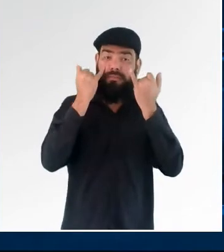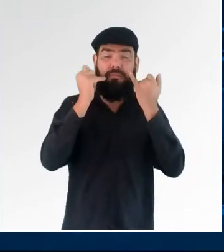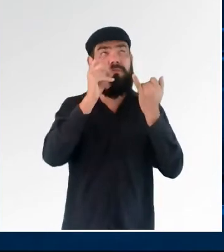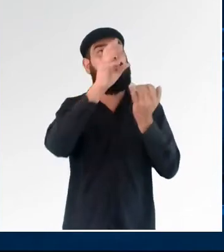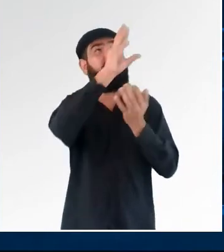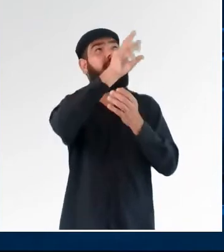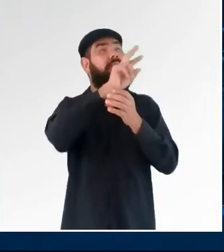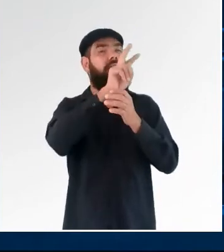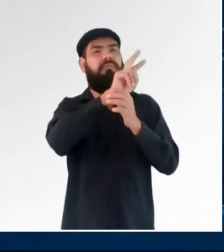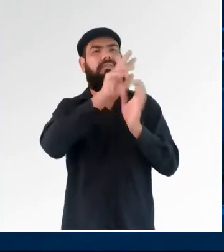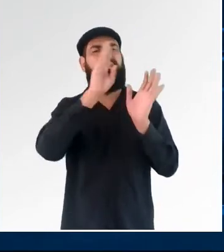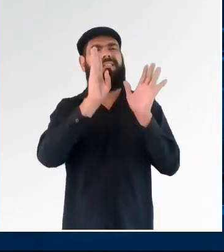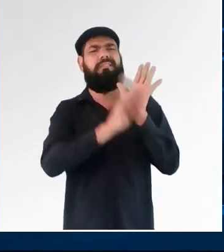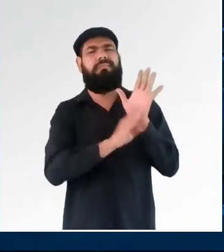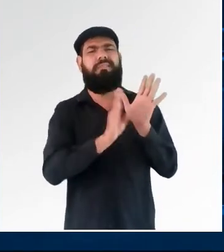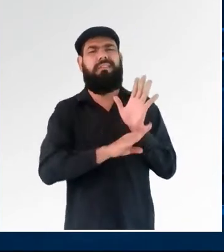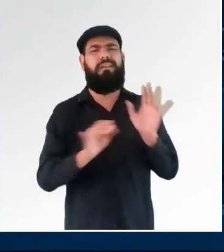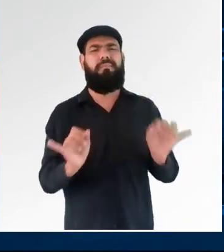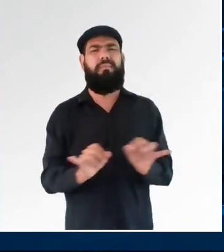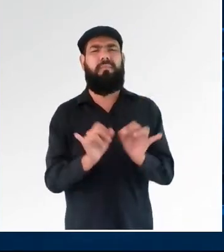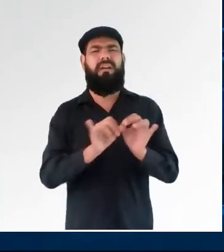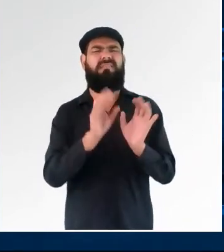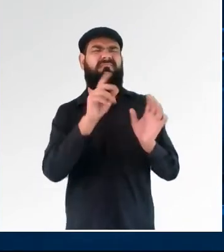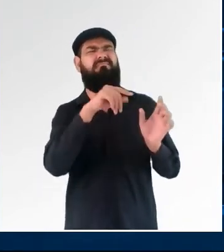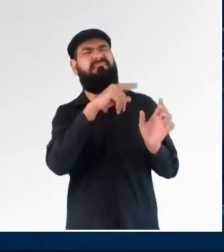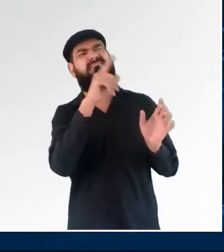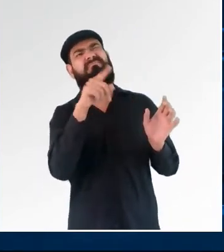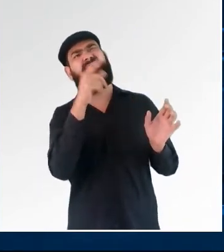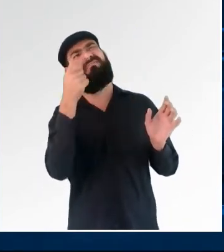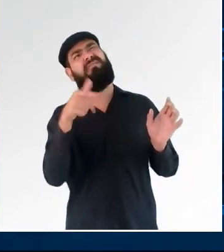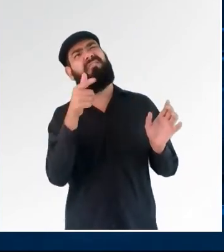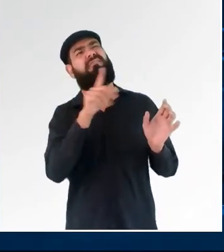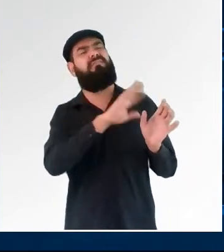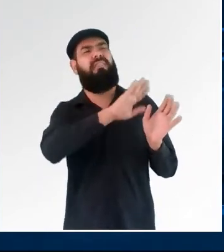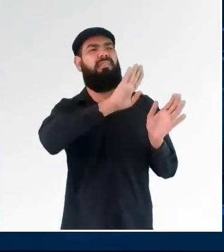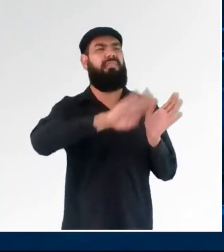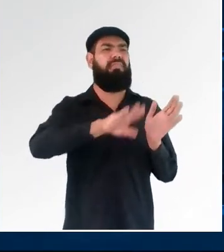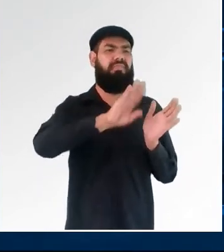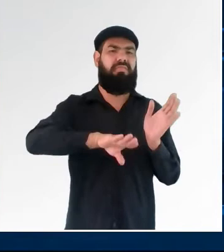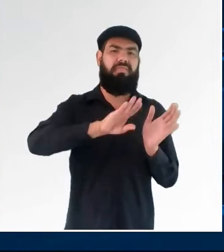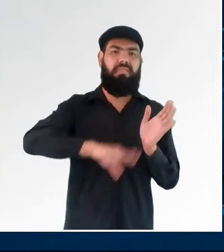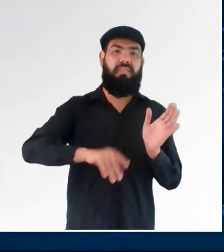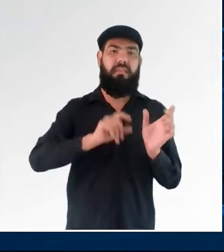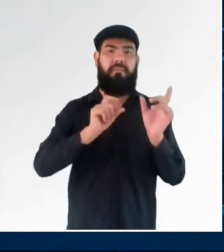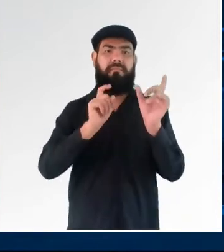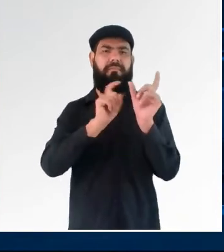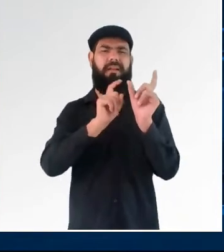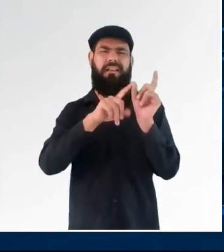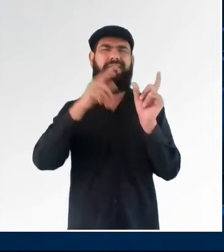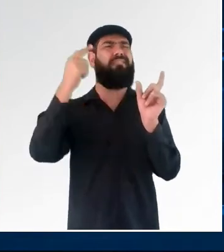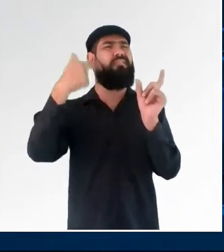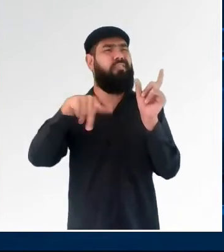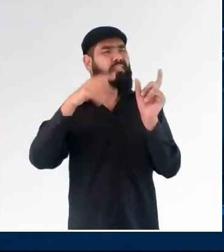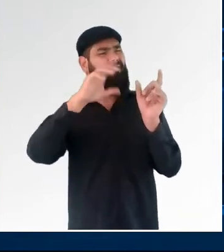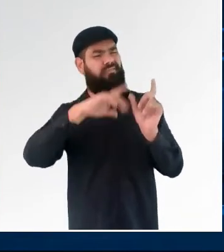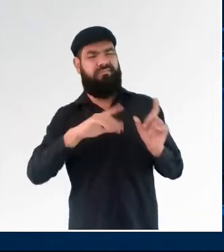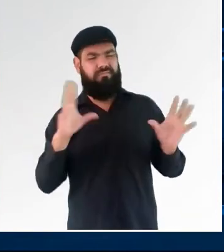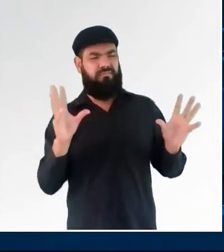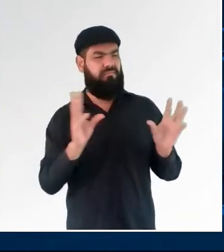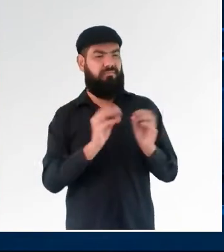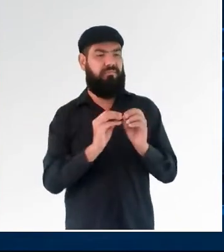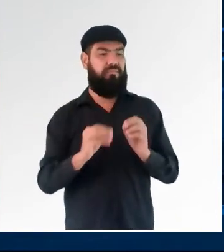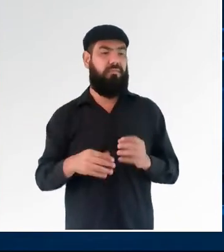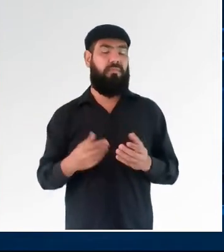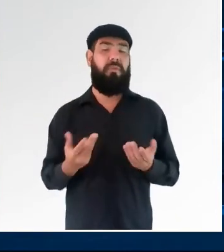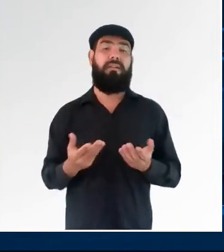eliminar informações redundantes, né, irrelevantes. Palavras e expressões sujeitas à supressão. Quais são?